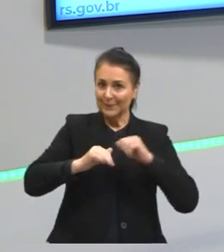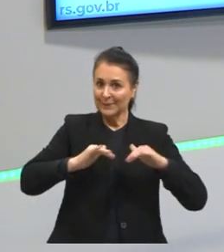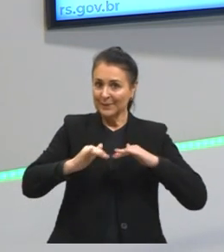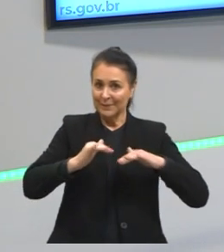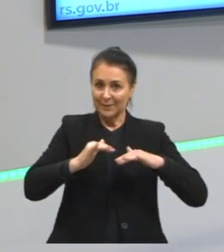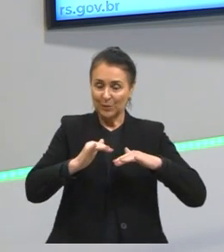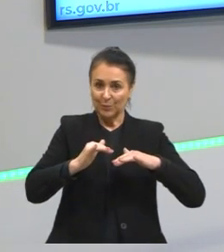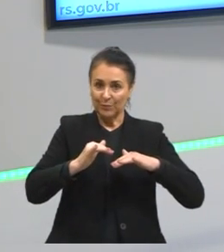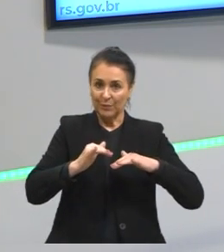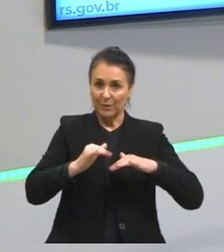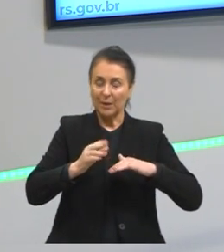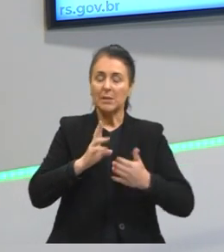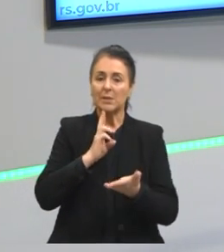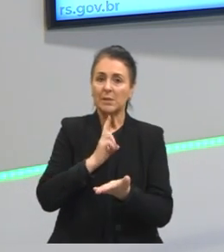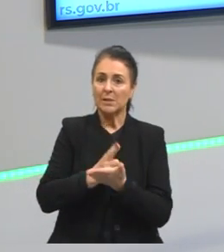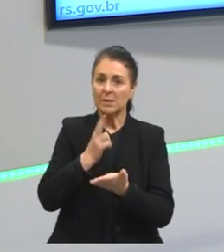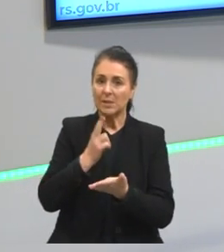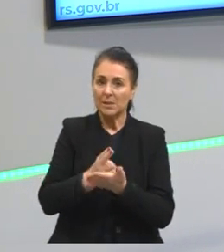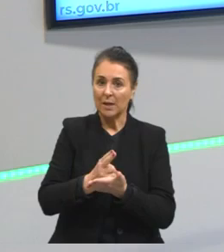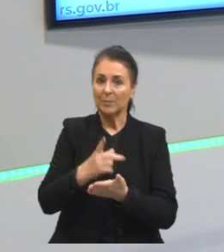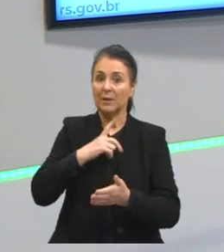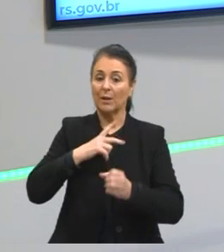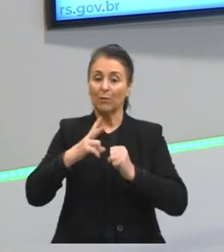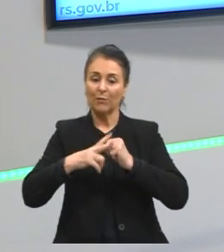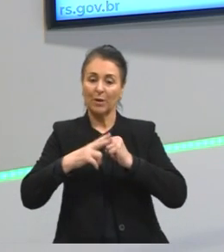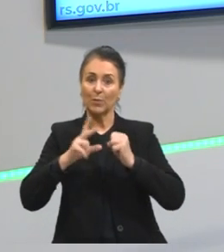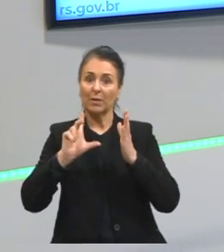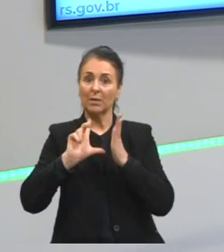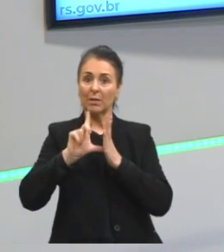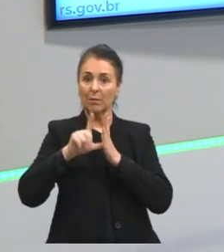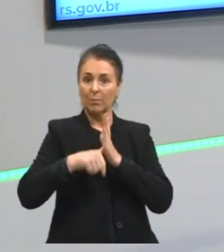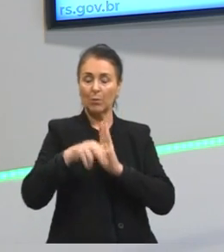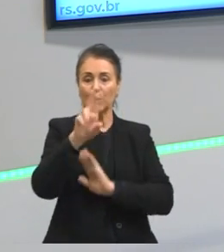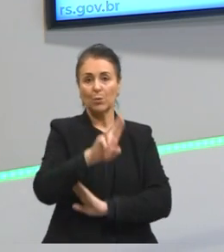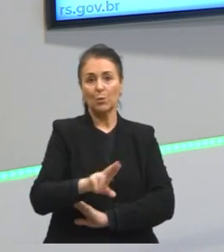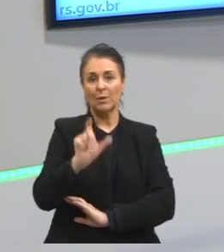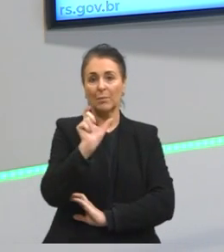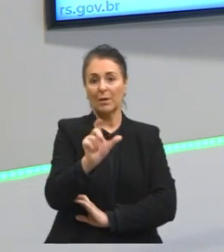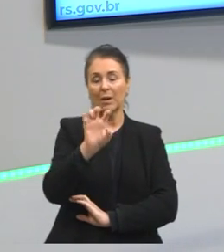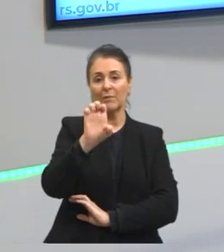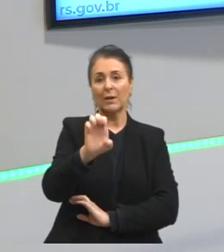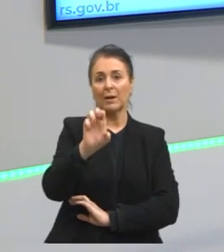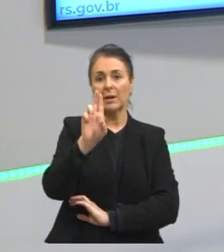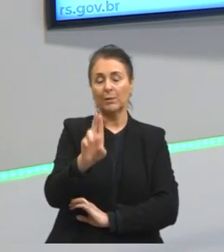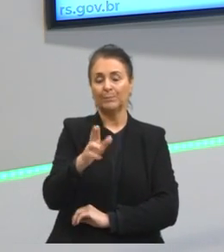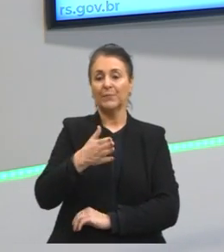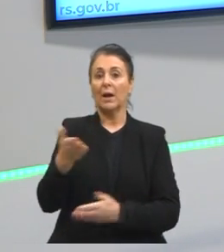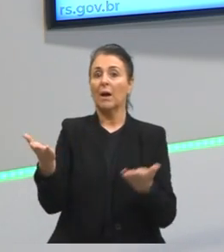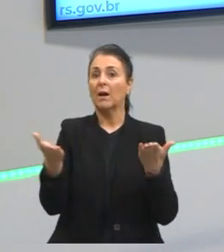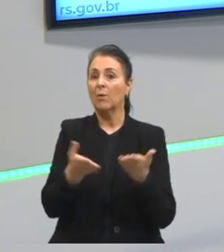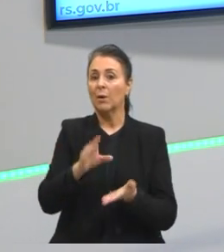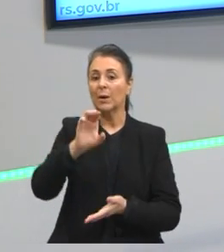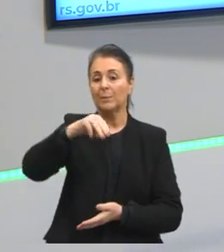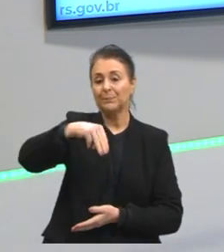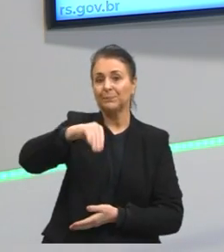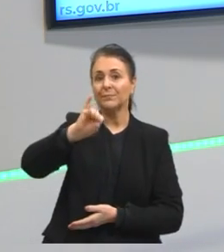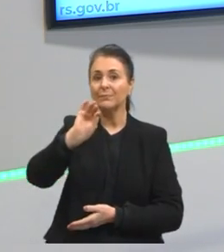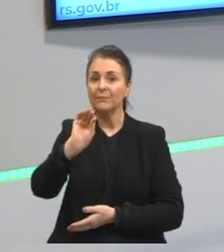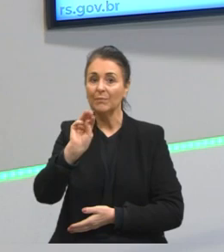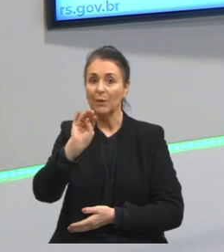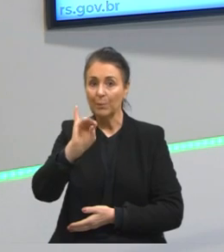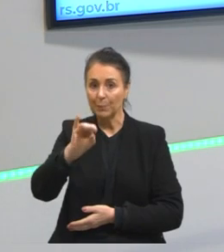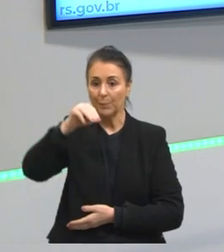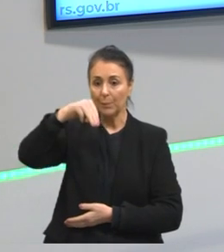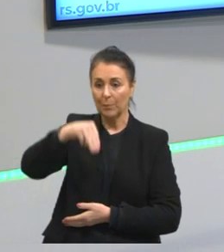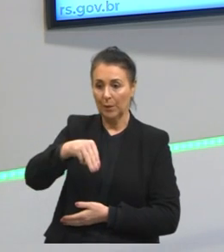Então, sempre que vier verbo depois, a gente usa o eu. O mim já é aquela pessoa mais relaxada, que gosta